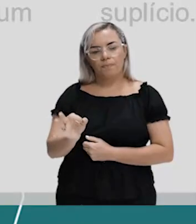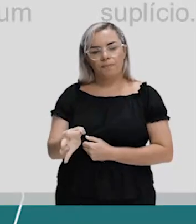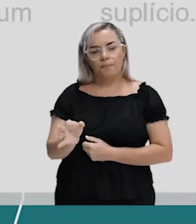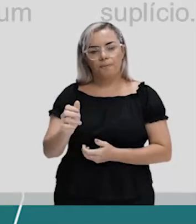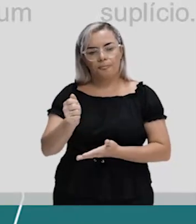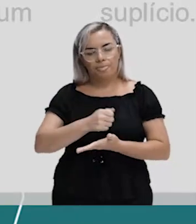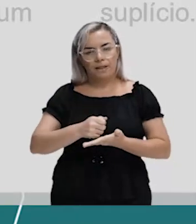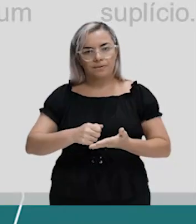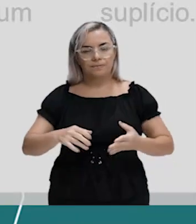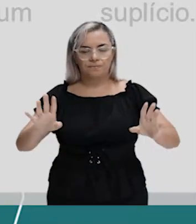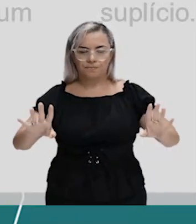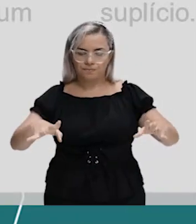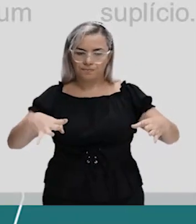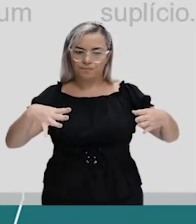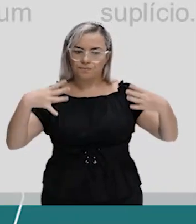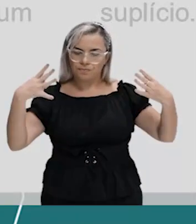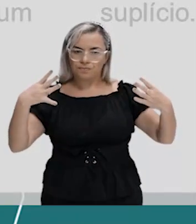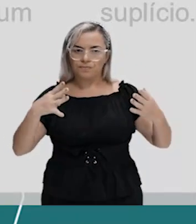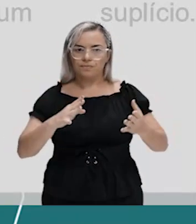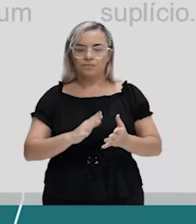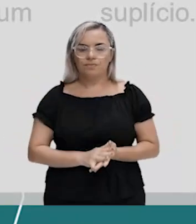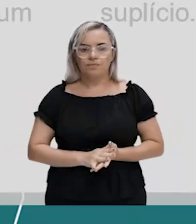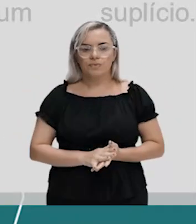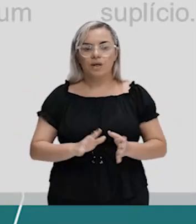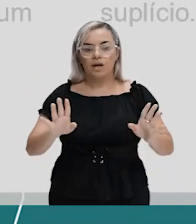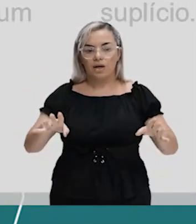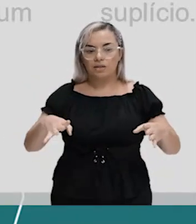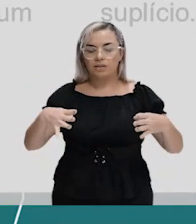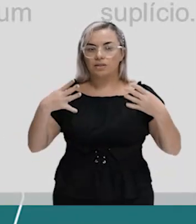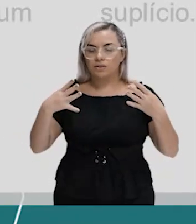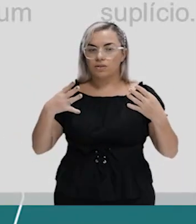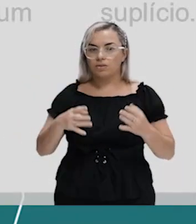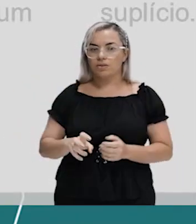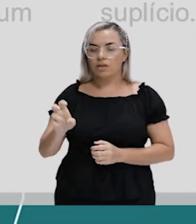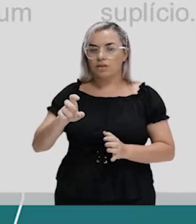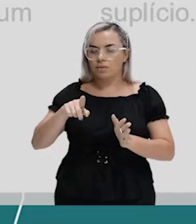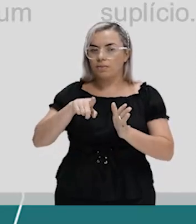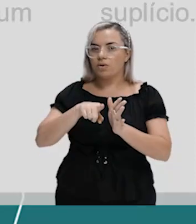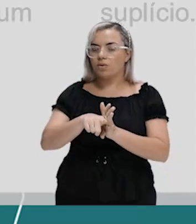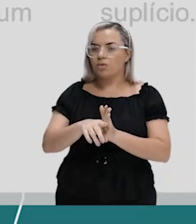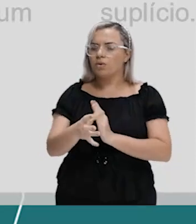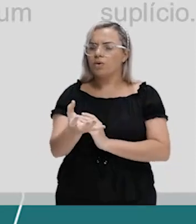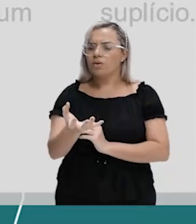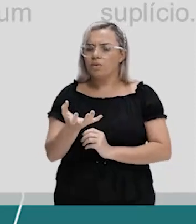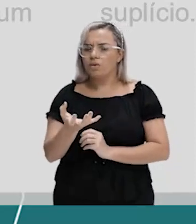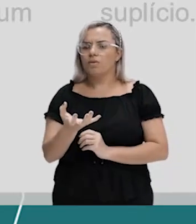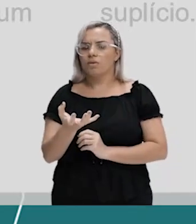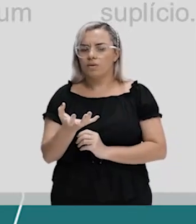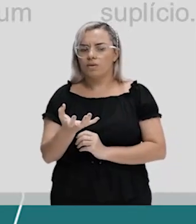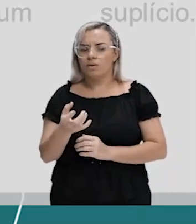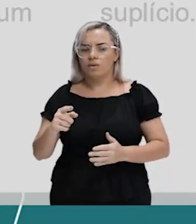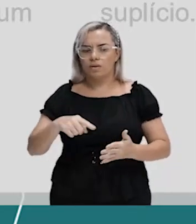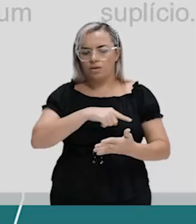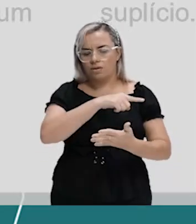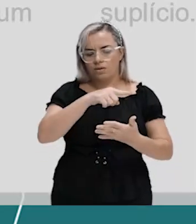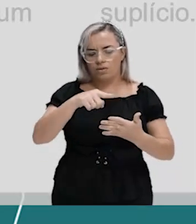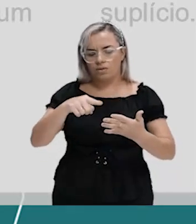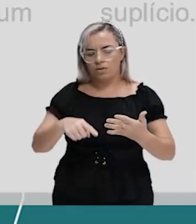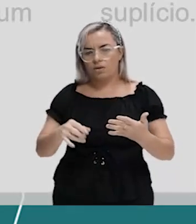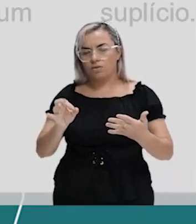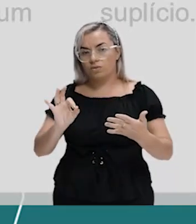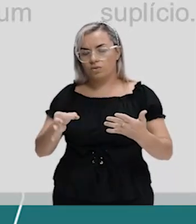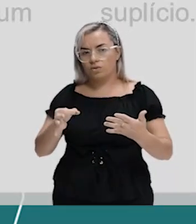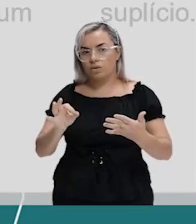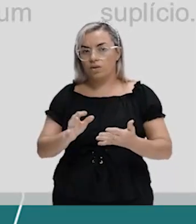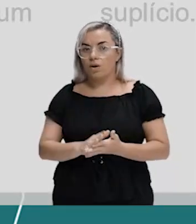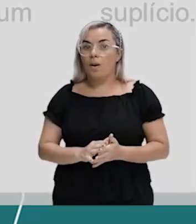corretamente. Atenção ao comando da questão. Em algumas ele quer a opção correta, em outras ele pede